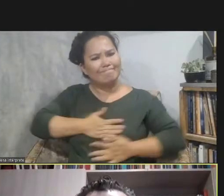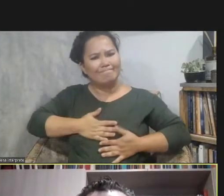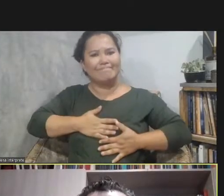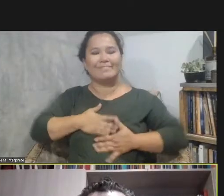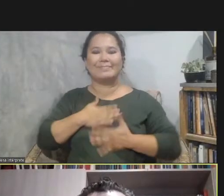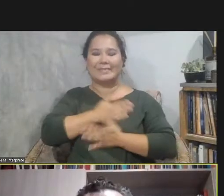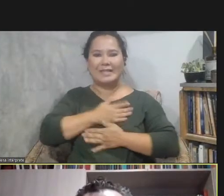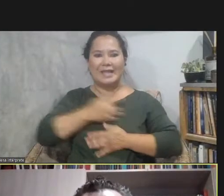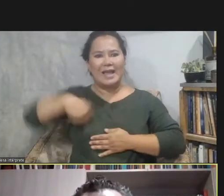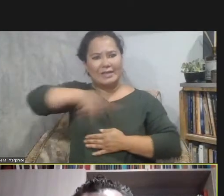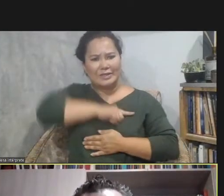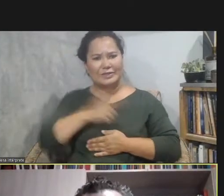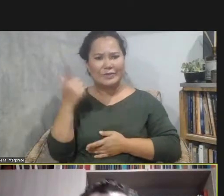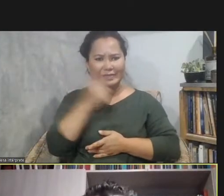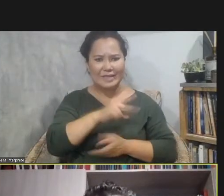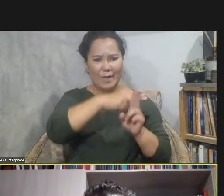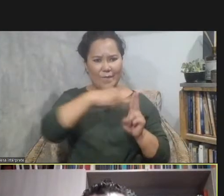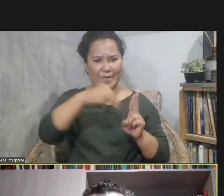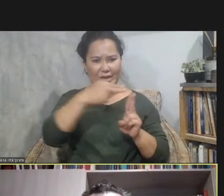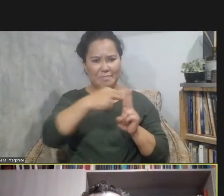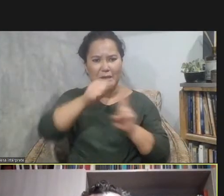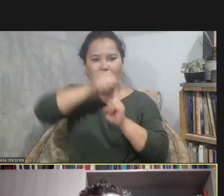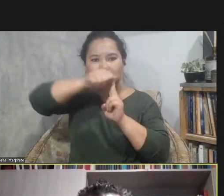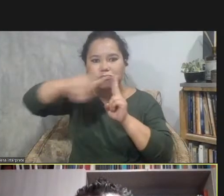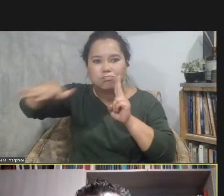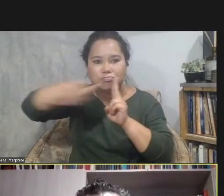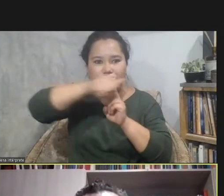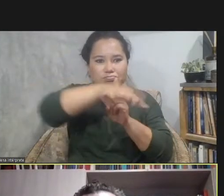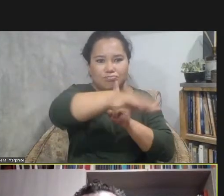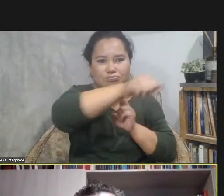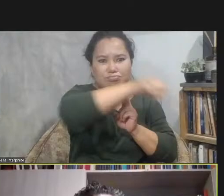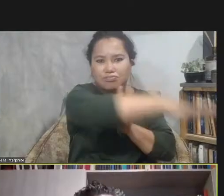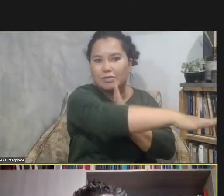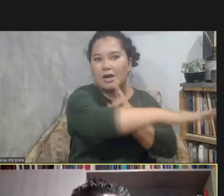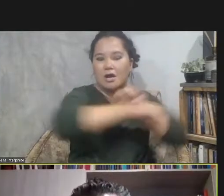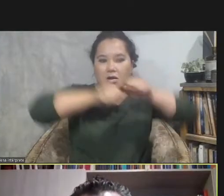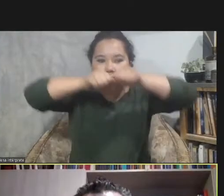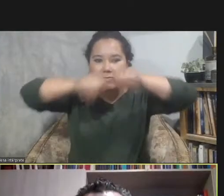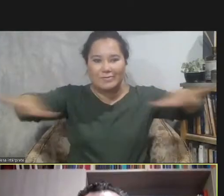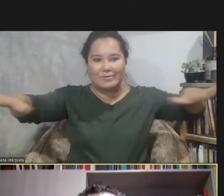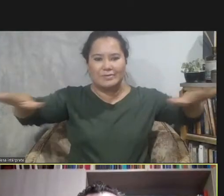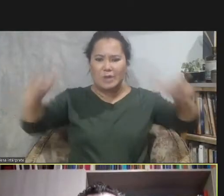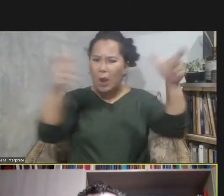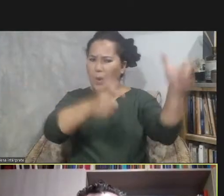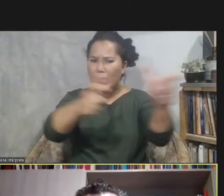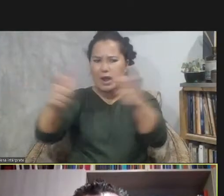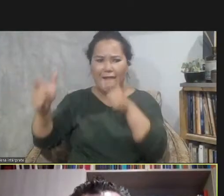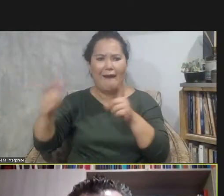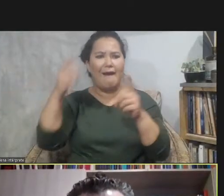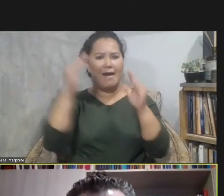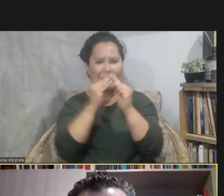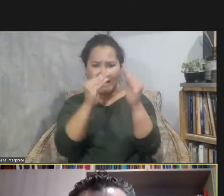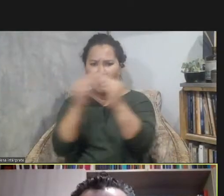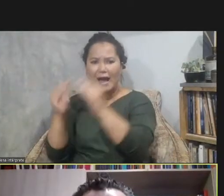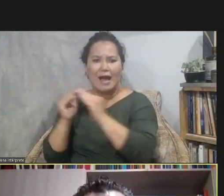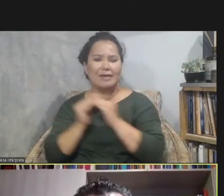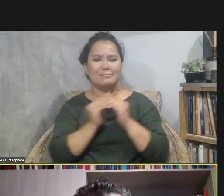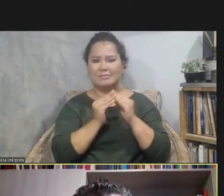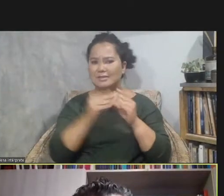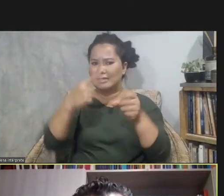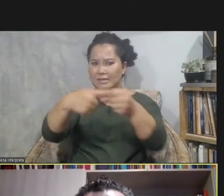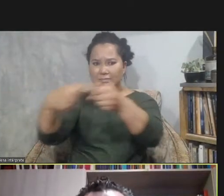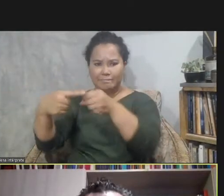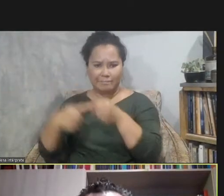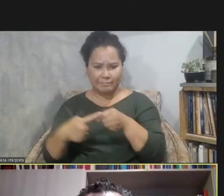de Brasília aos diferentes espaços, diferentes lugares, diferentes domicílios da nossa sociedade.